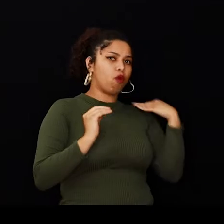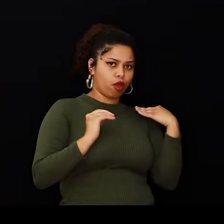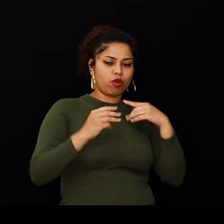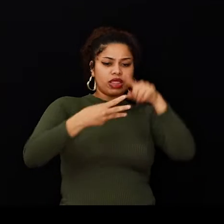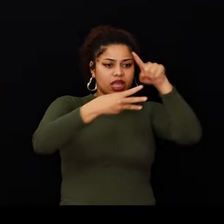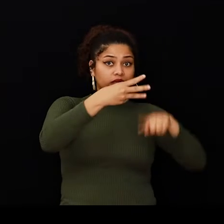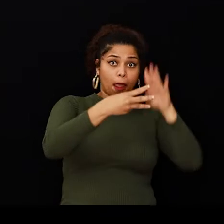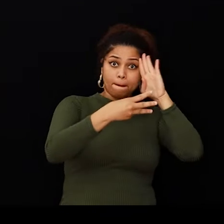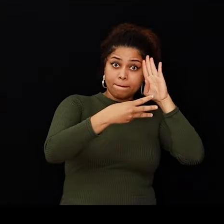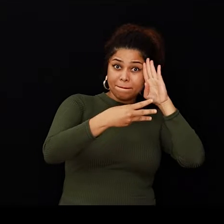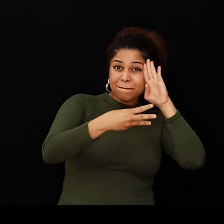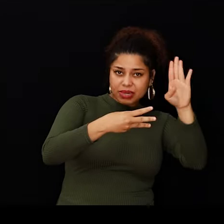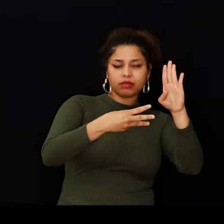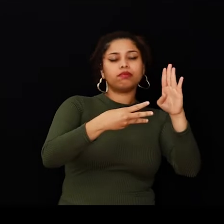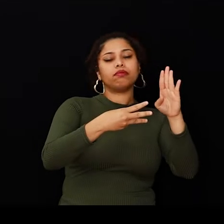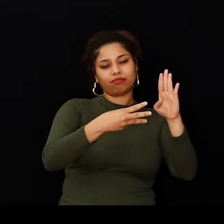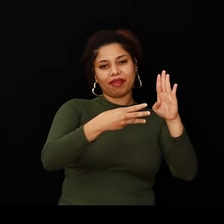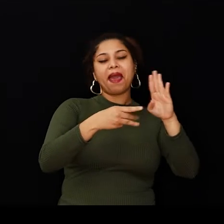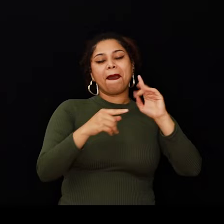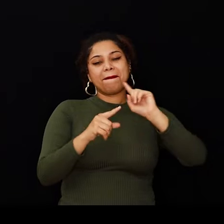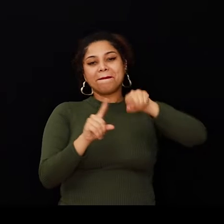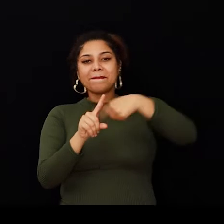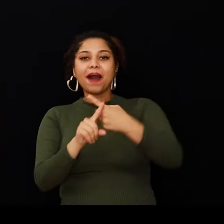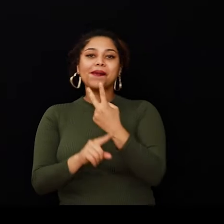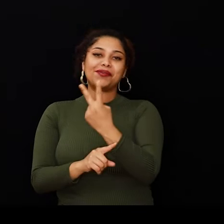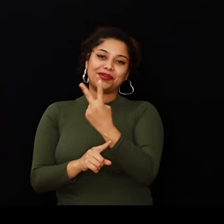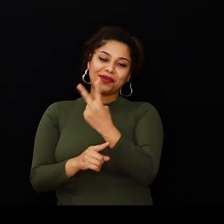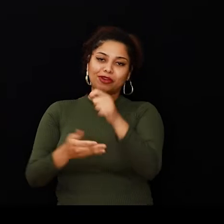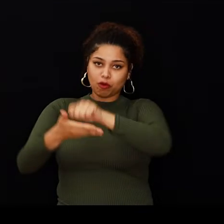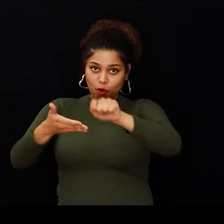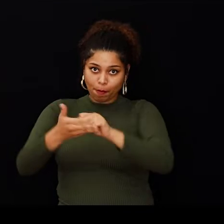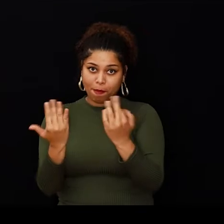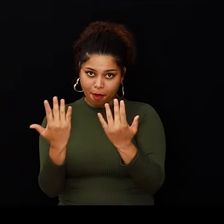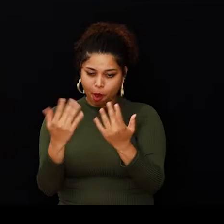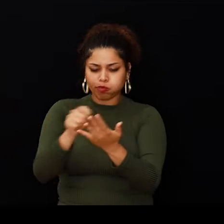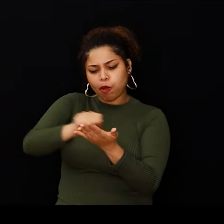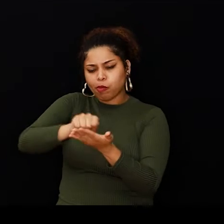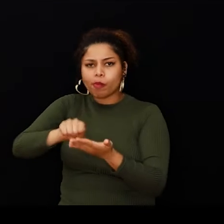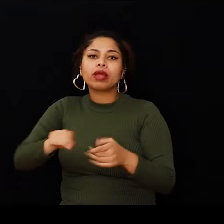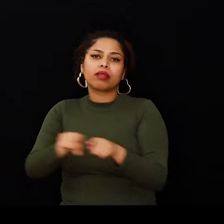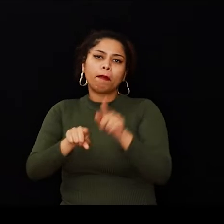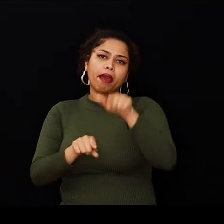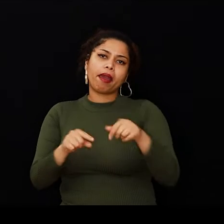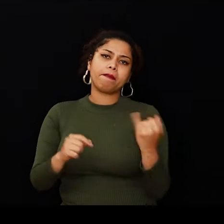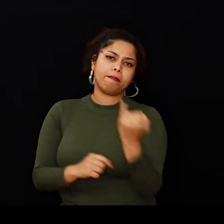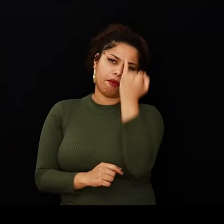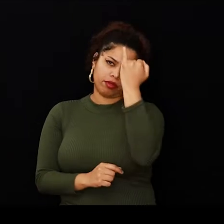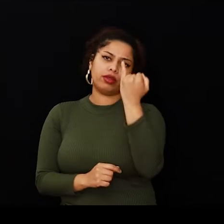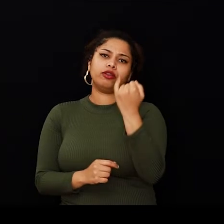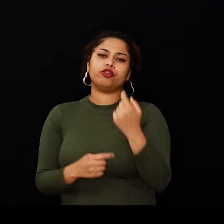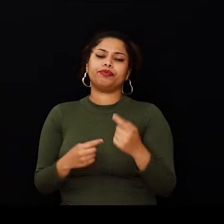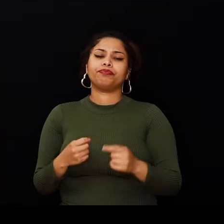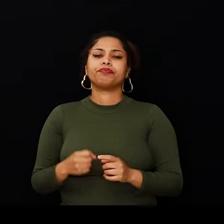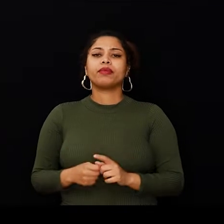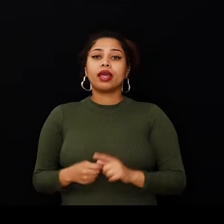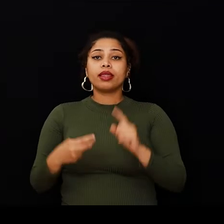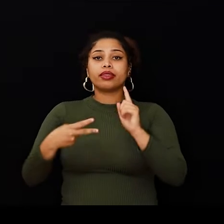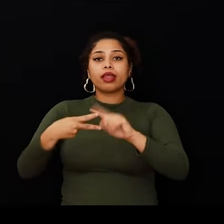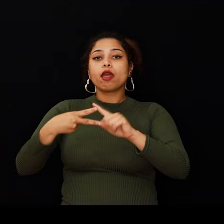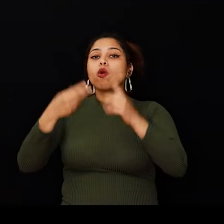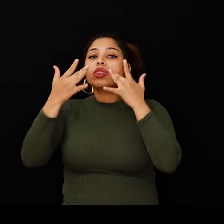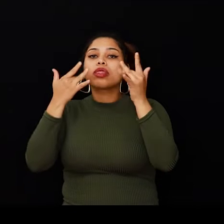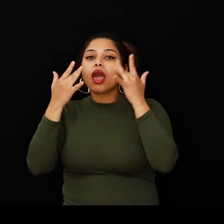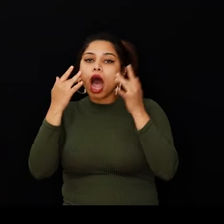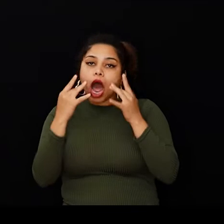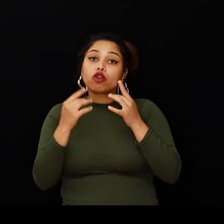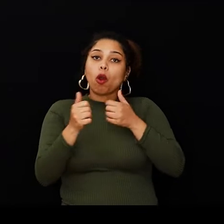três principais, tem ainda dois outros manuscritos que são também importantes. O manuscrito da